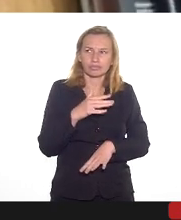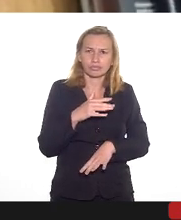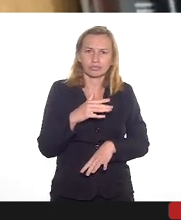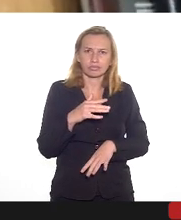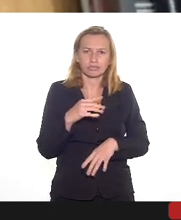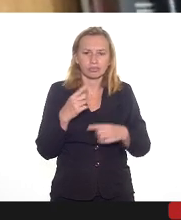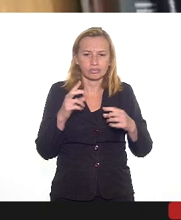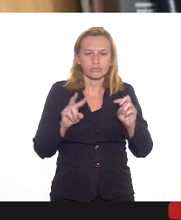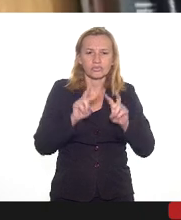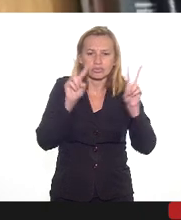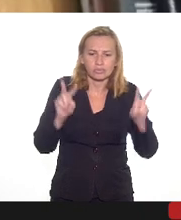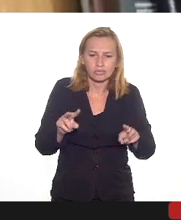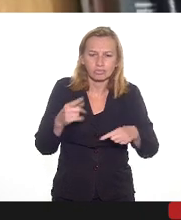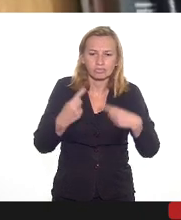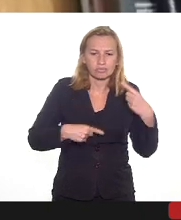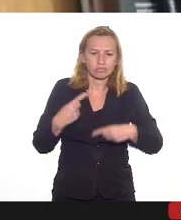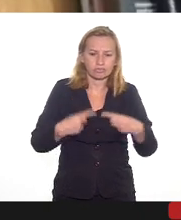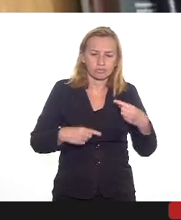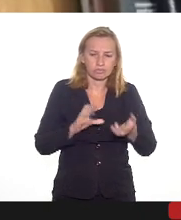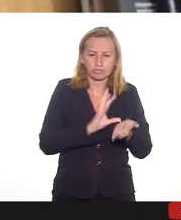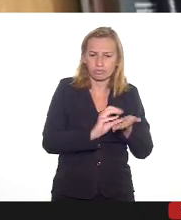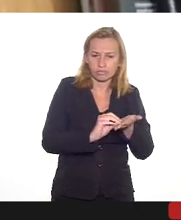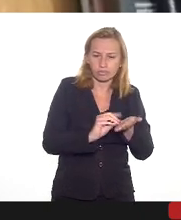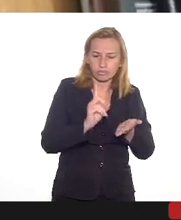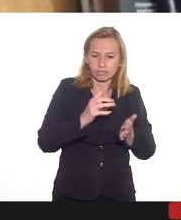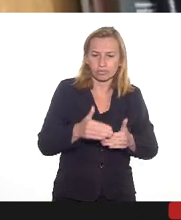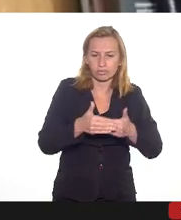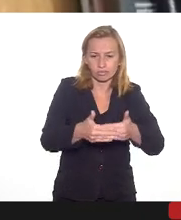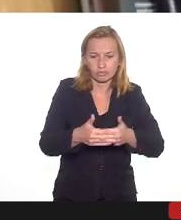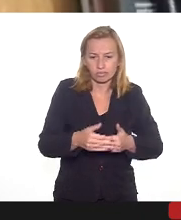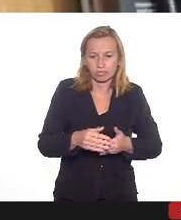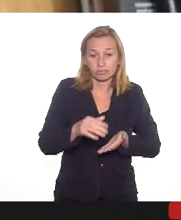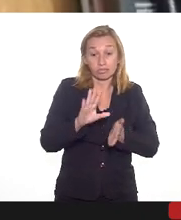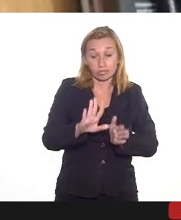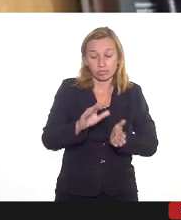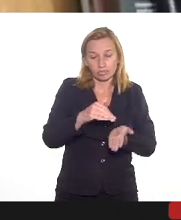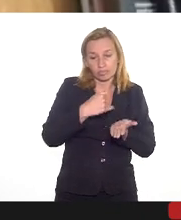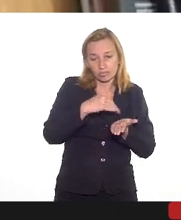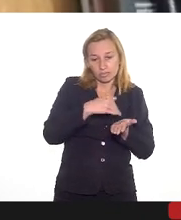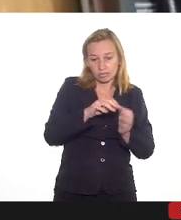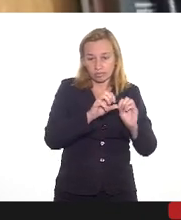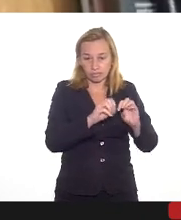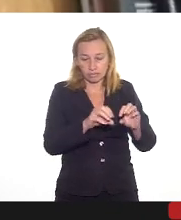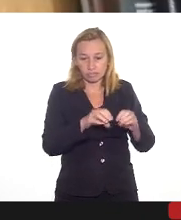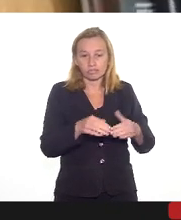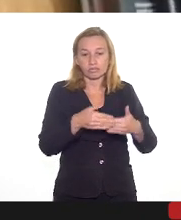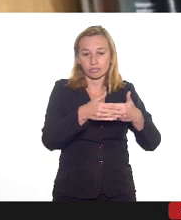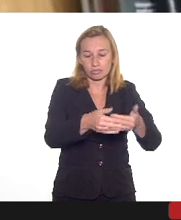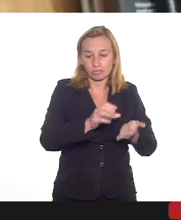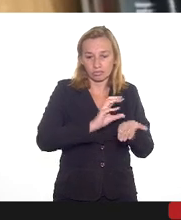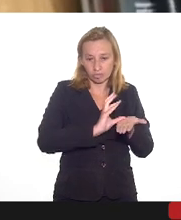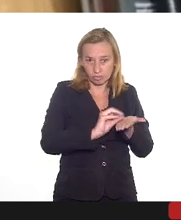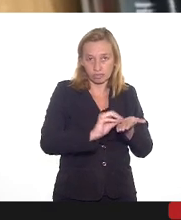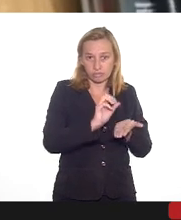político, por que, que essas pautas não estão avançando. No âmbito da CIDU, que a gente avançou nessas pautas,